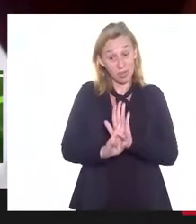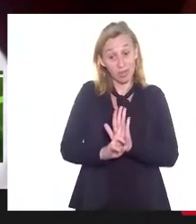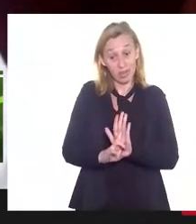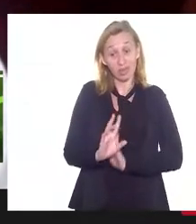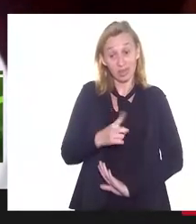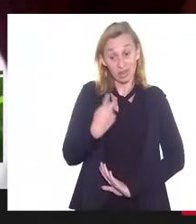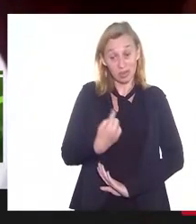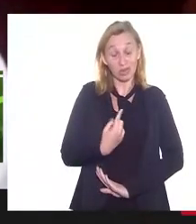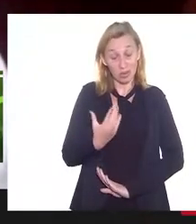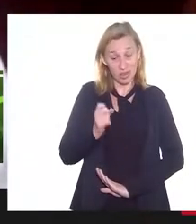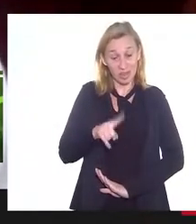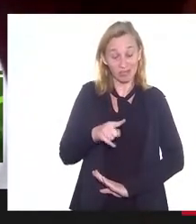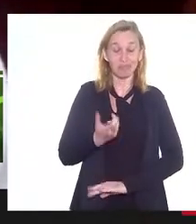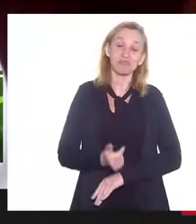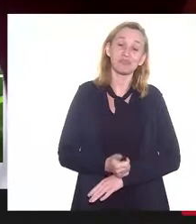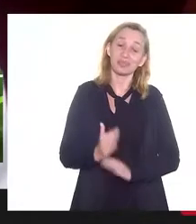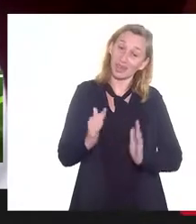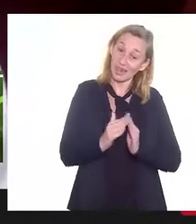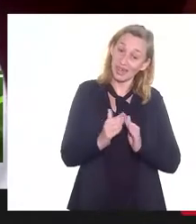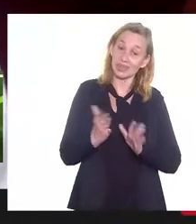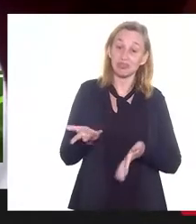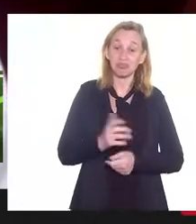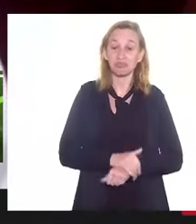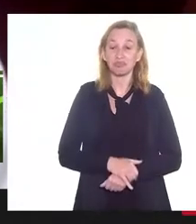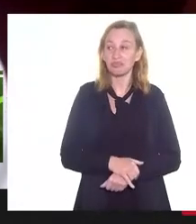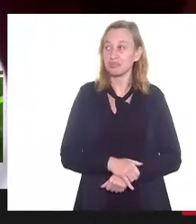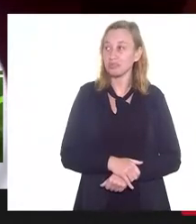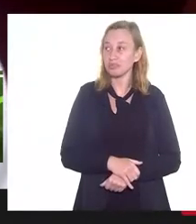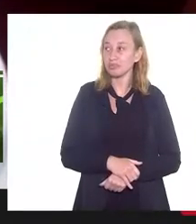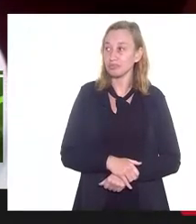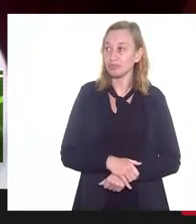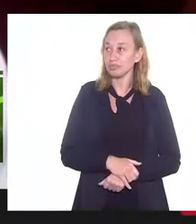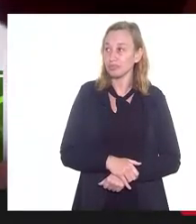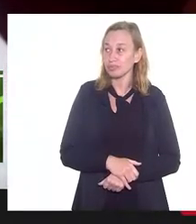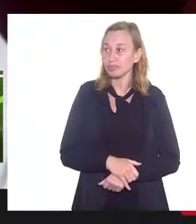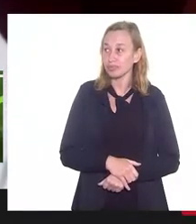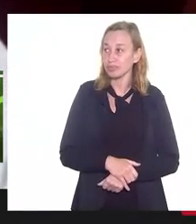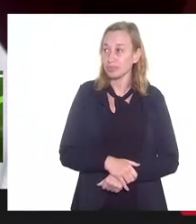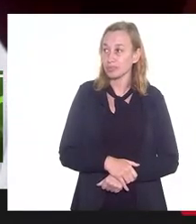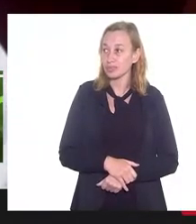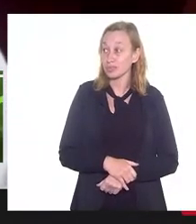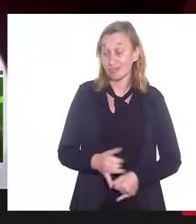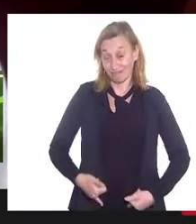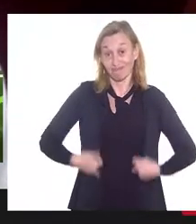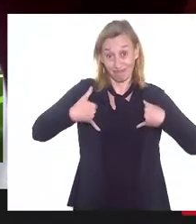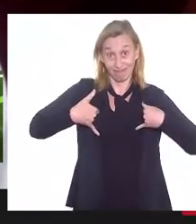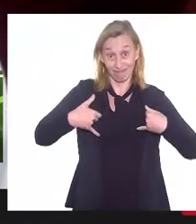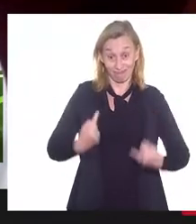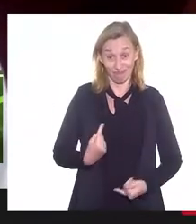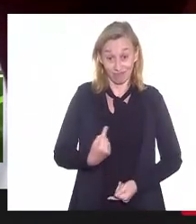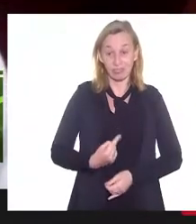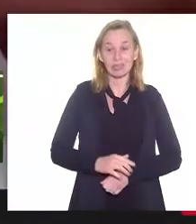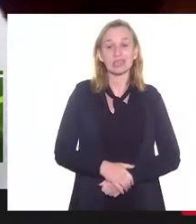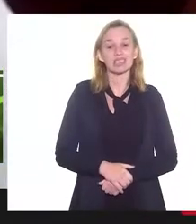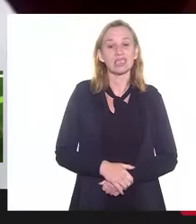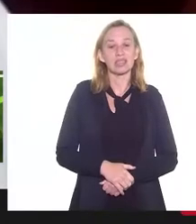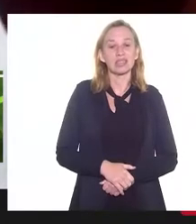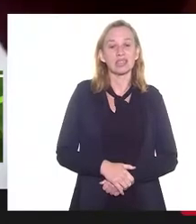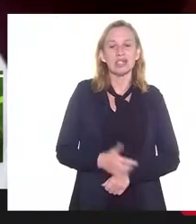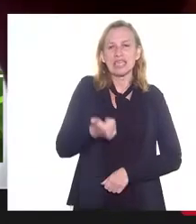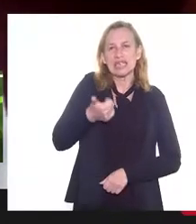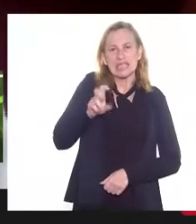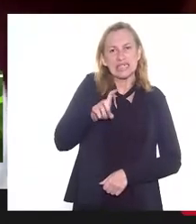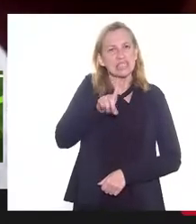nosso representante na casa, né? E que muito nos honra. Ele, então, 15